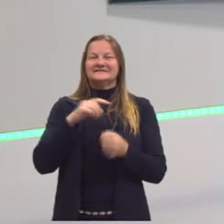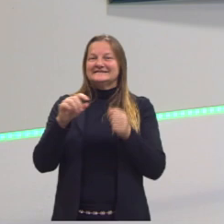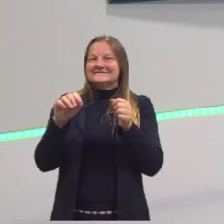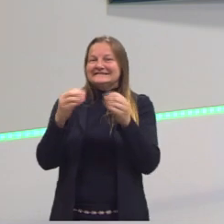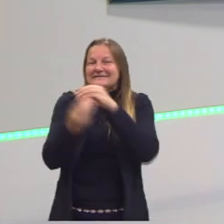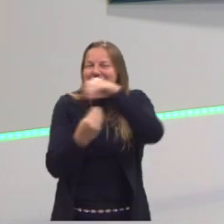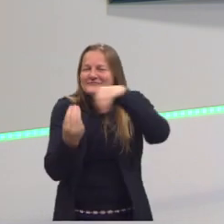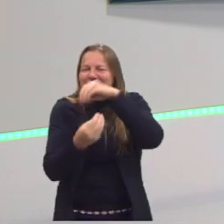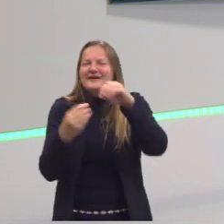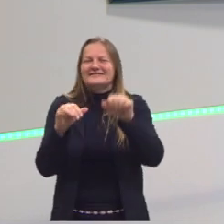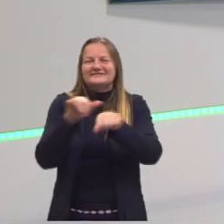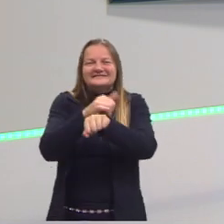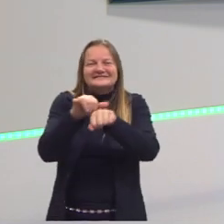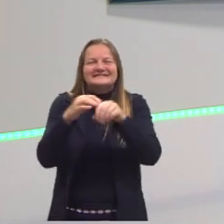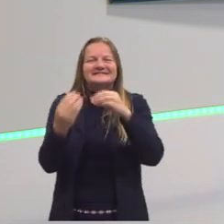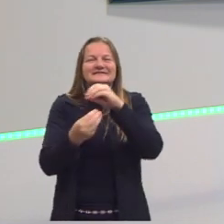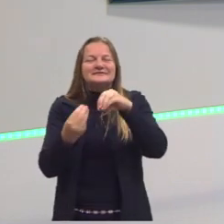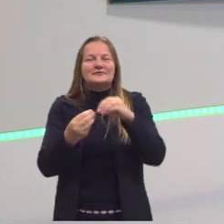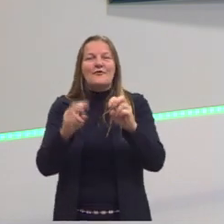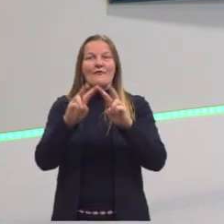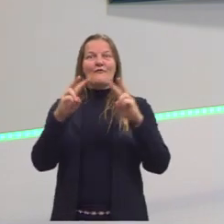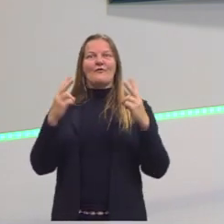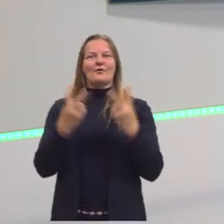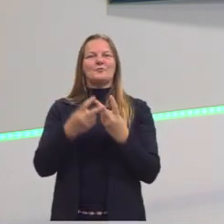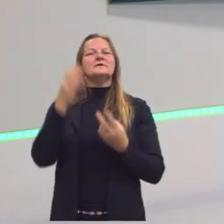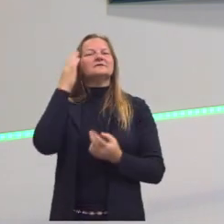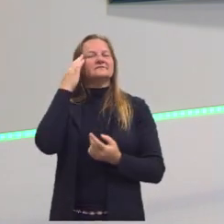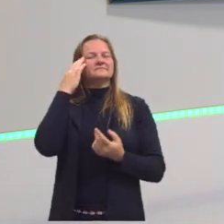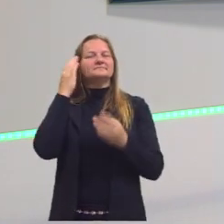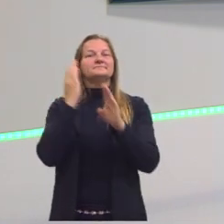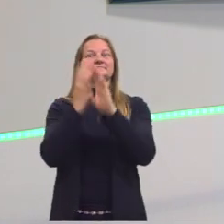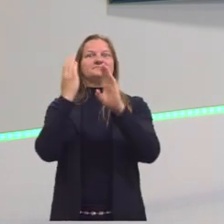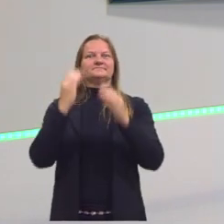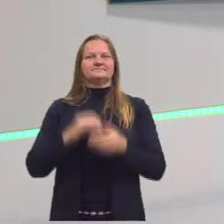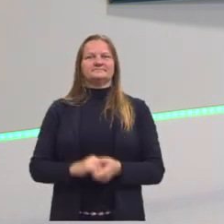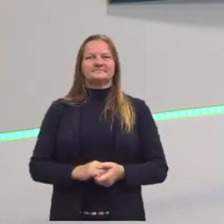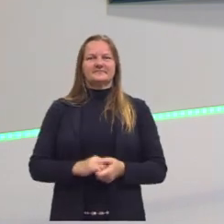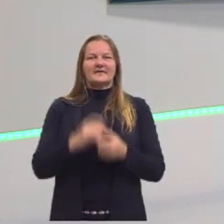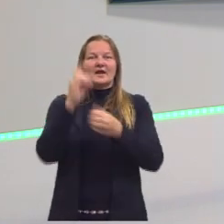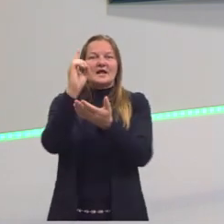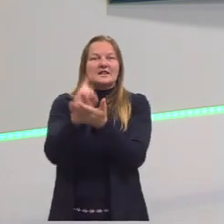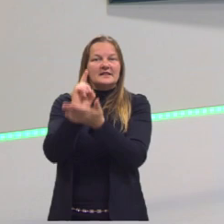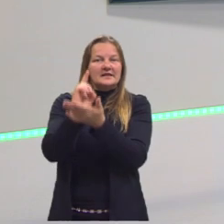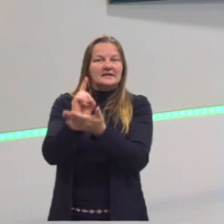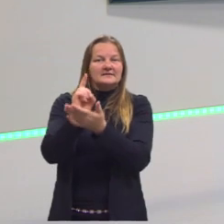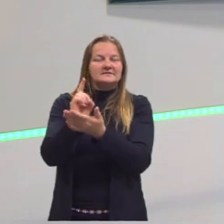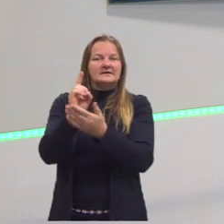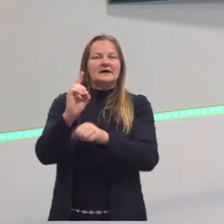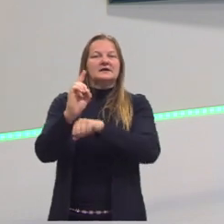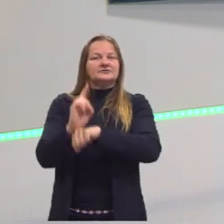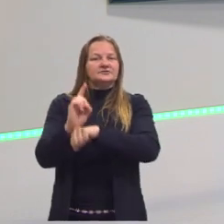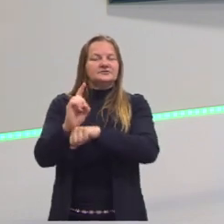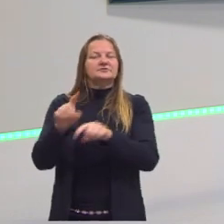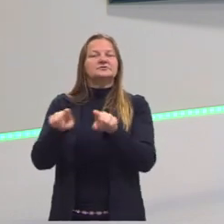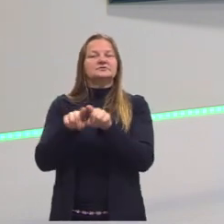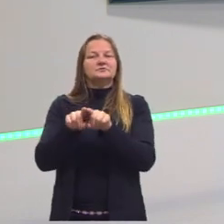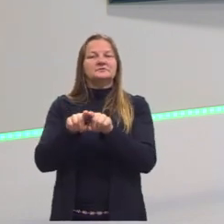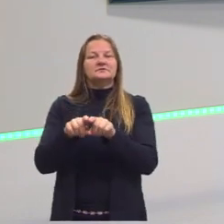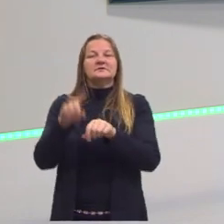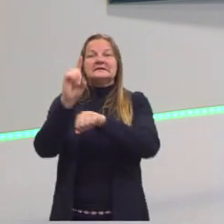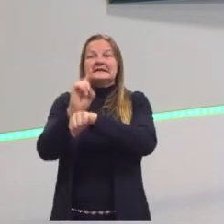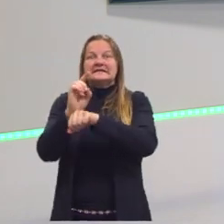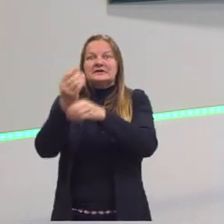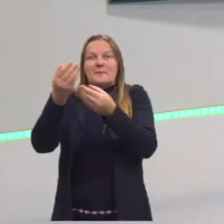alguma outra coisa misturada tá com o volume ele conseguiria então descobrir a densidade que a gente já falou aqui esse a densidade